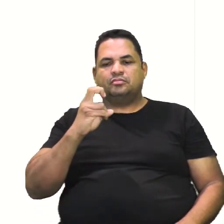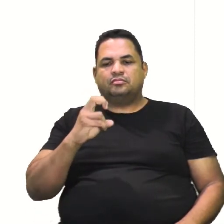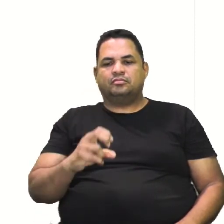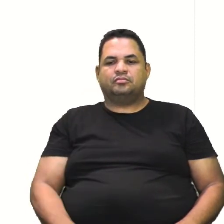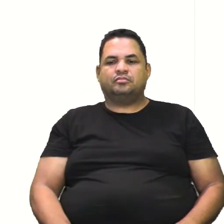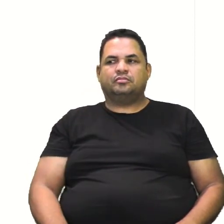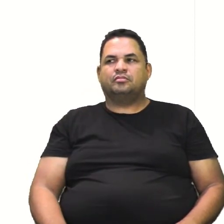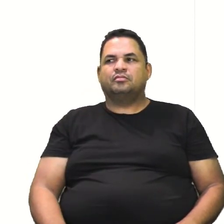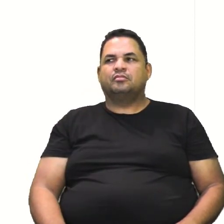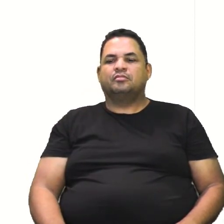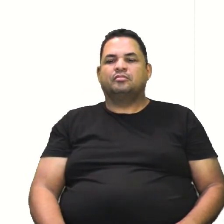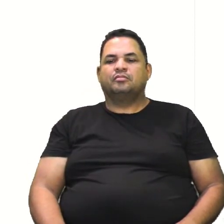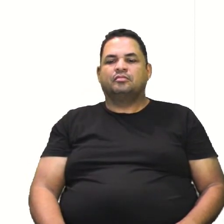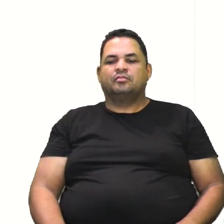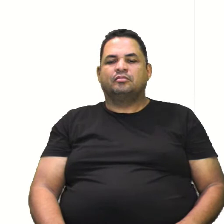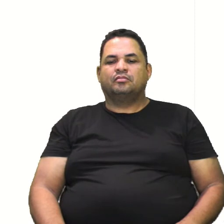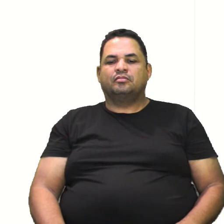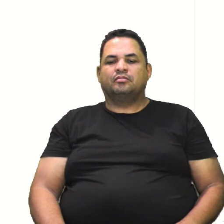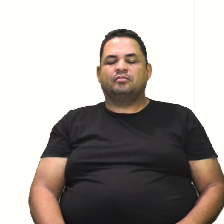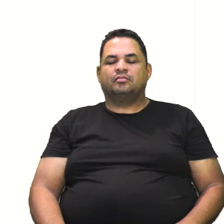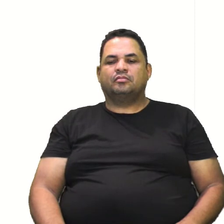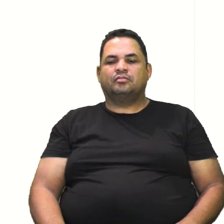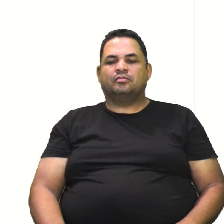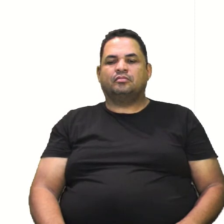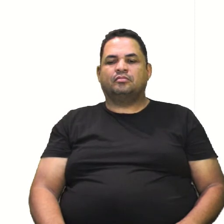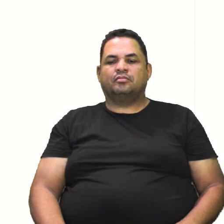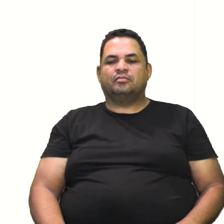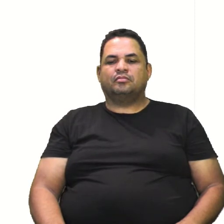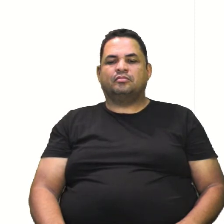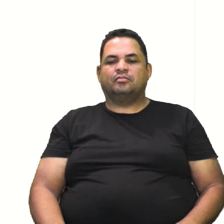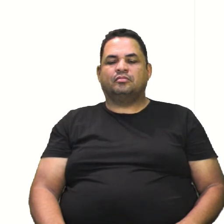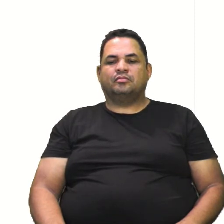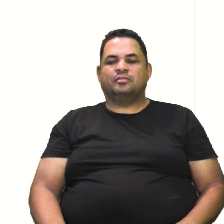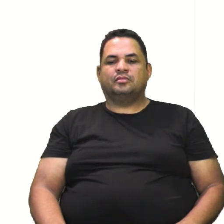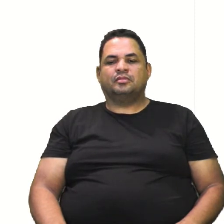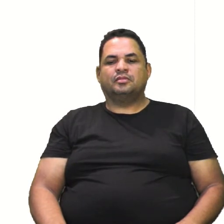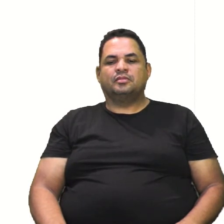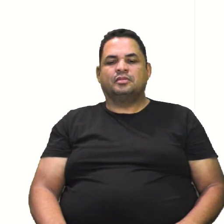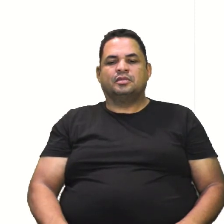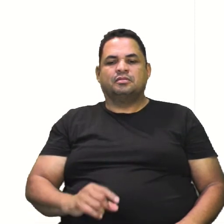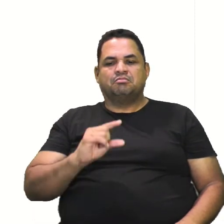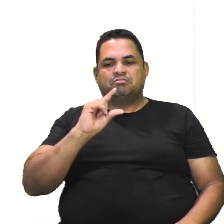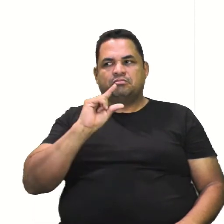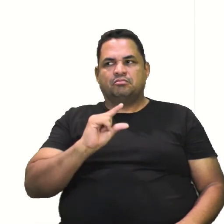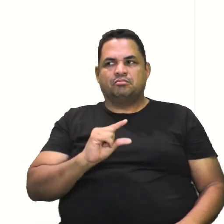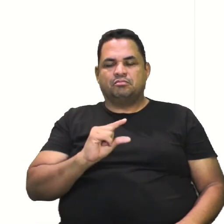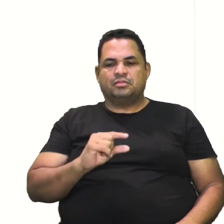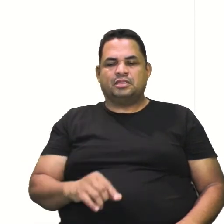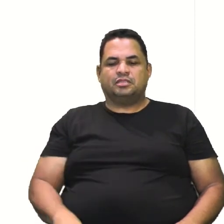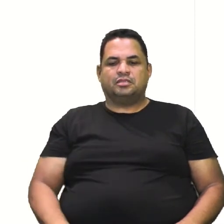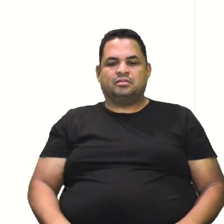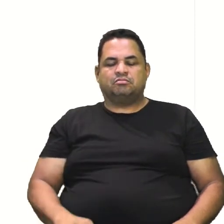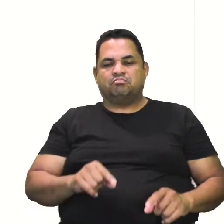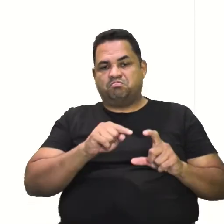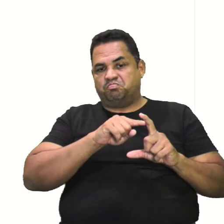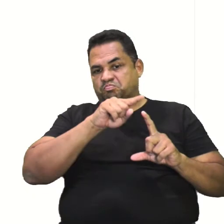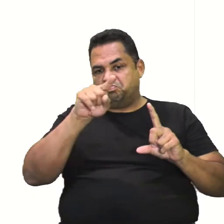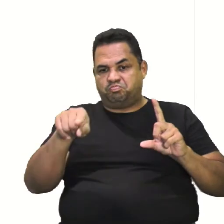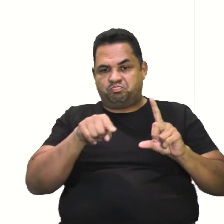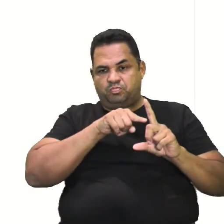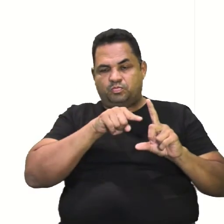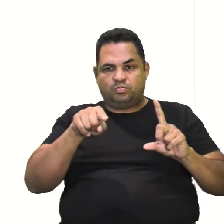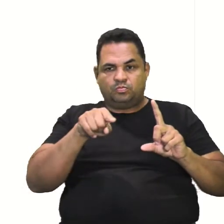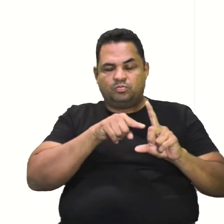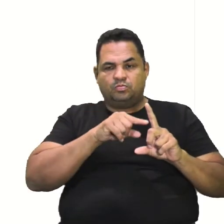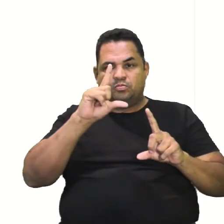2,85. 2,8. 2,85, 2,8 é menor do que o raio, né? Então, se a distância